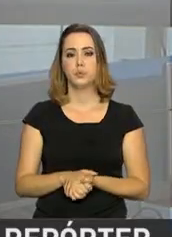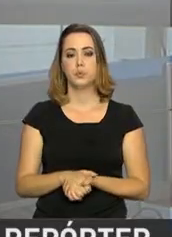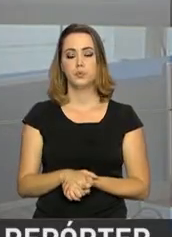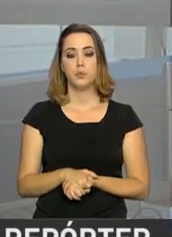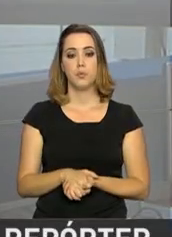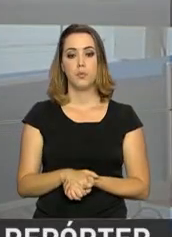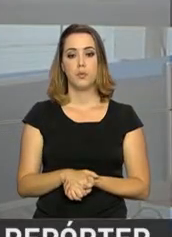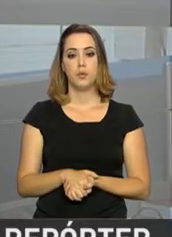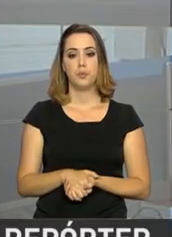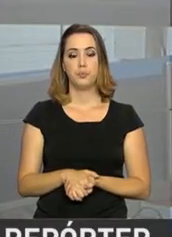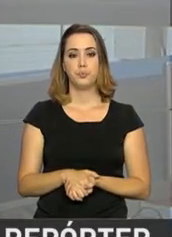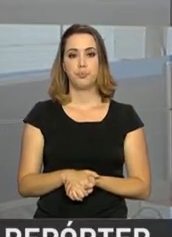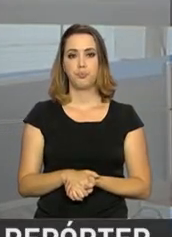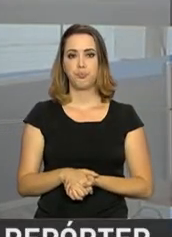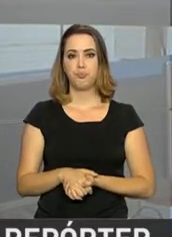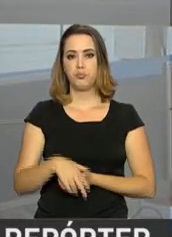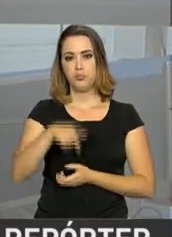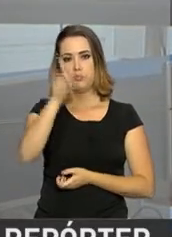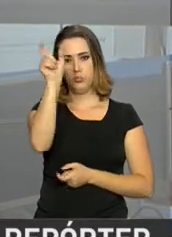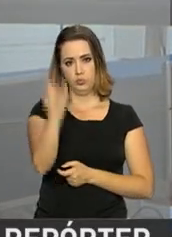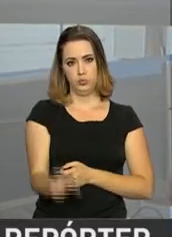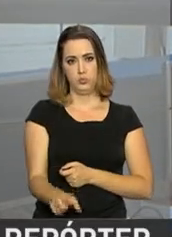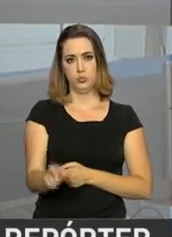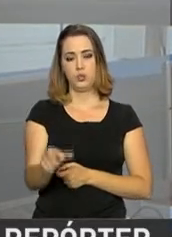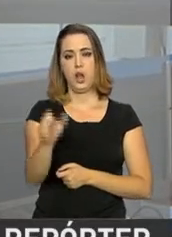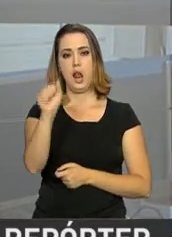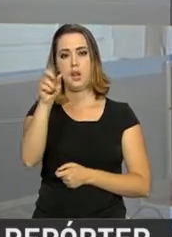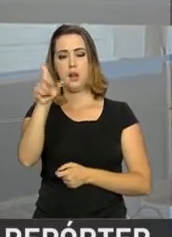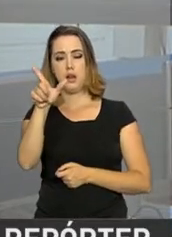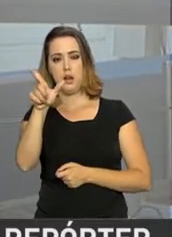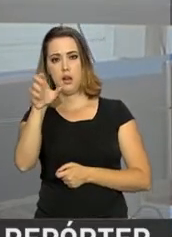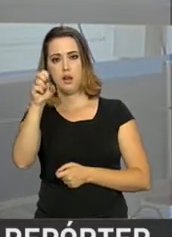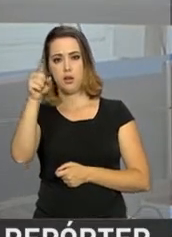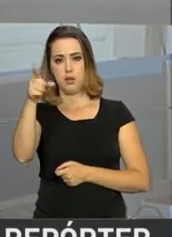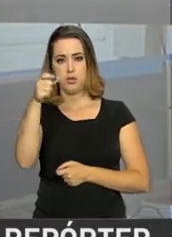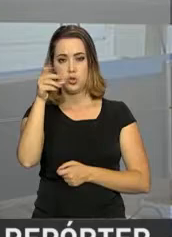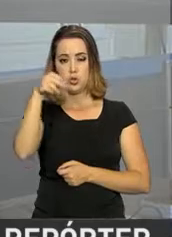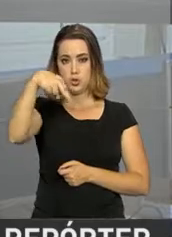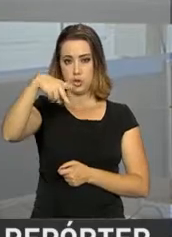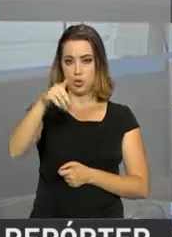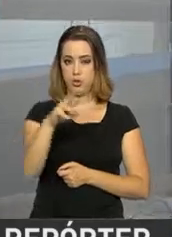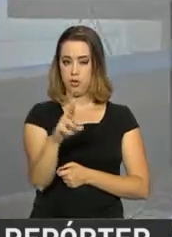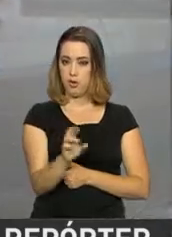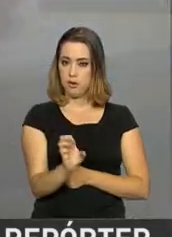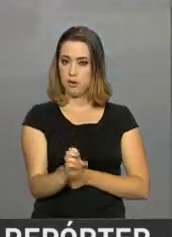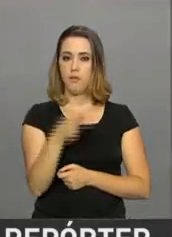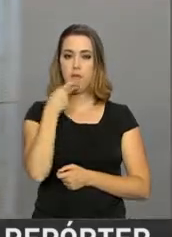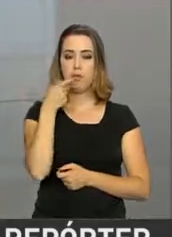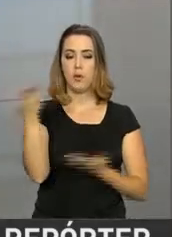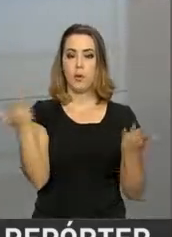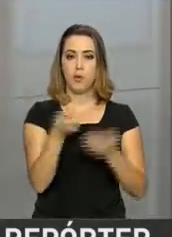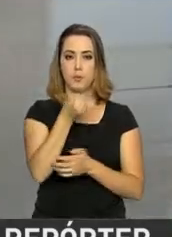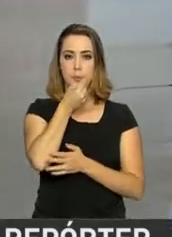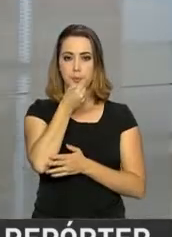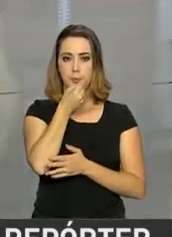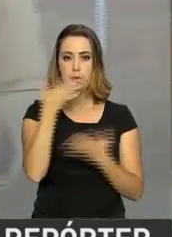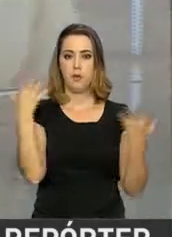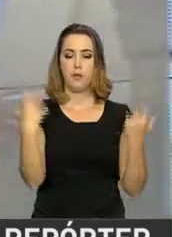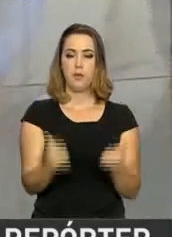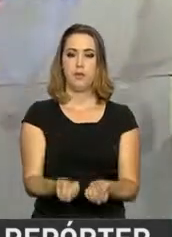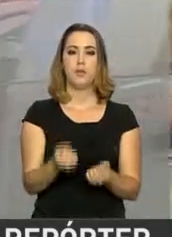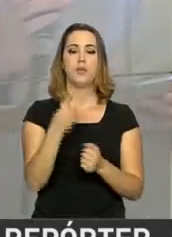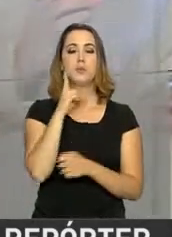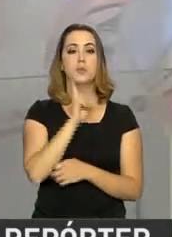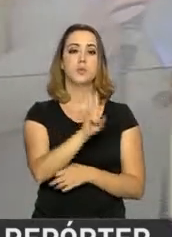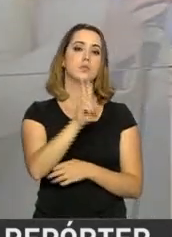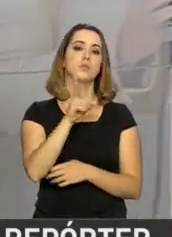o porta voz da presidência da república alexandre paulo acabou de falar com a imprensa então nós vamos direto ao palácio do planalto onde está